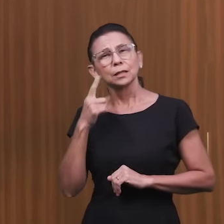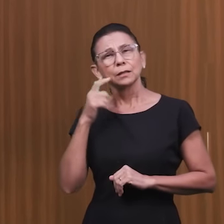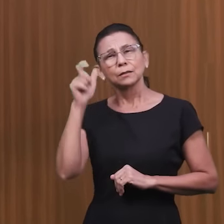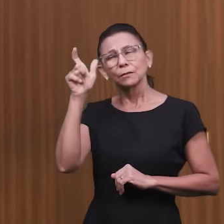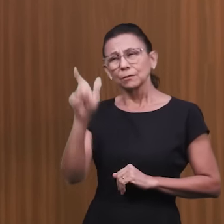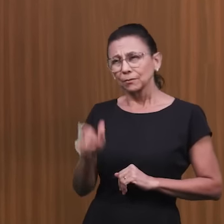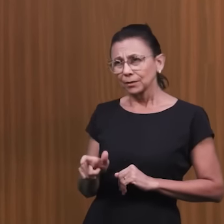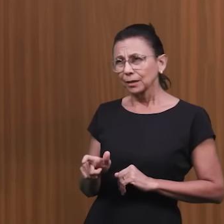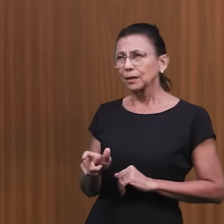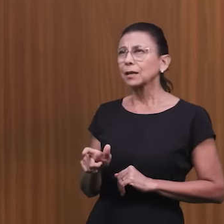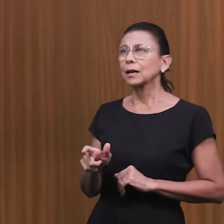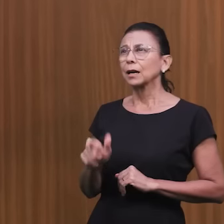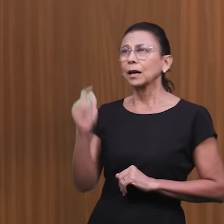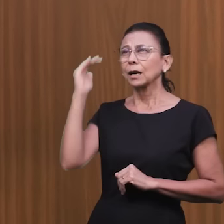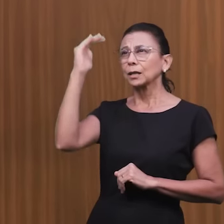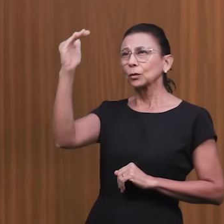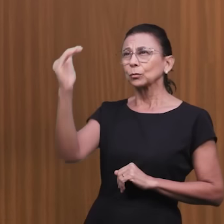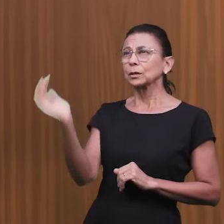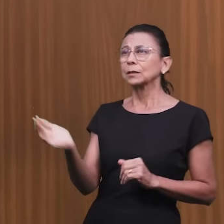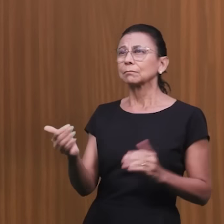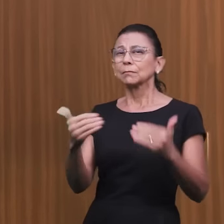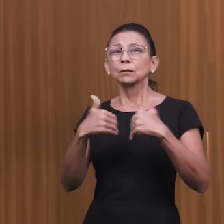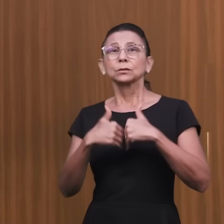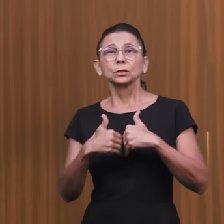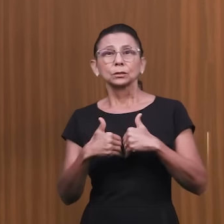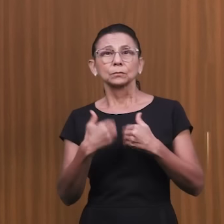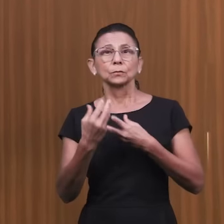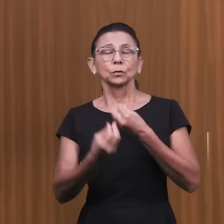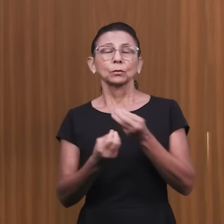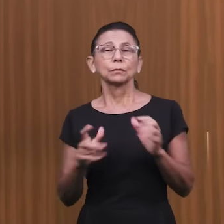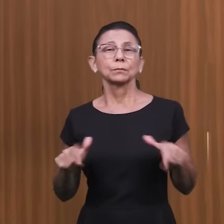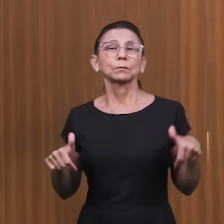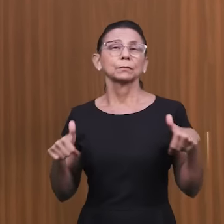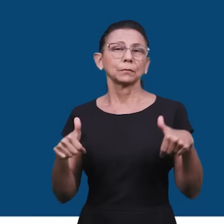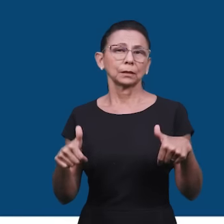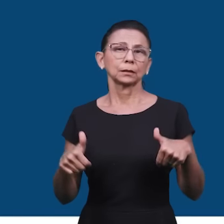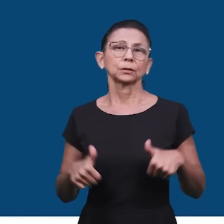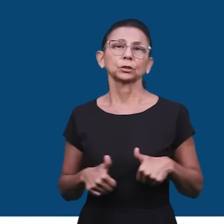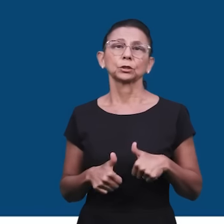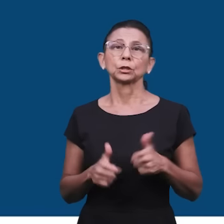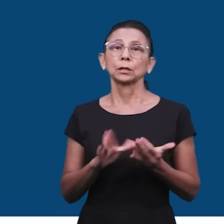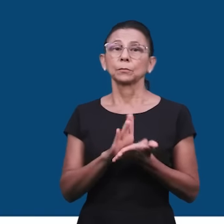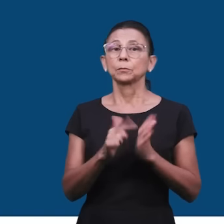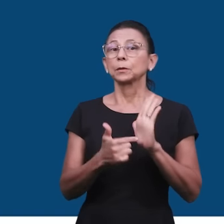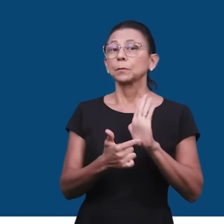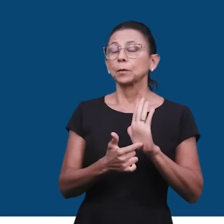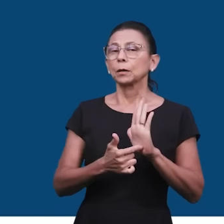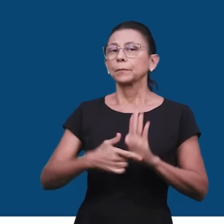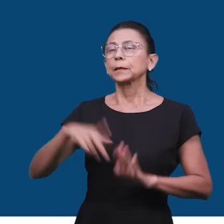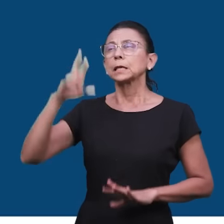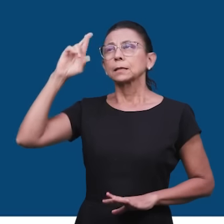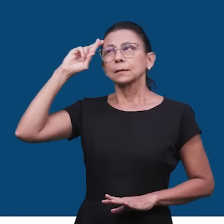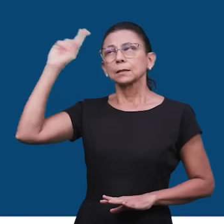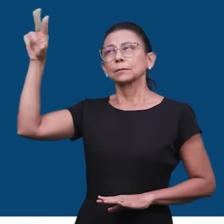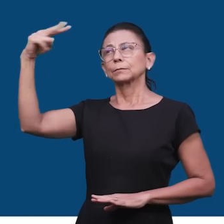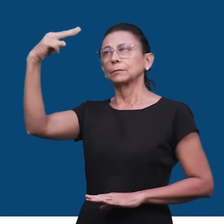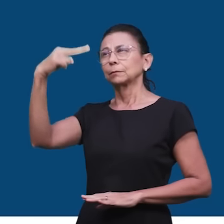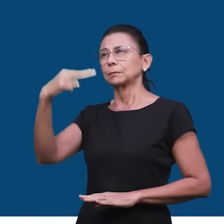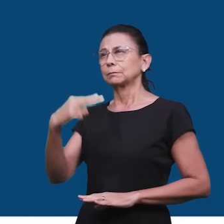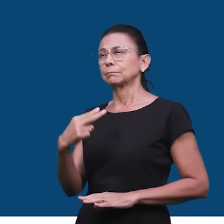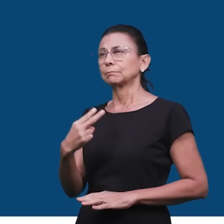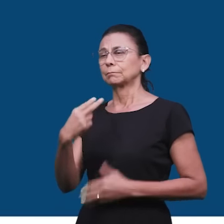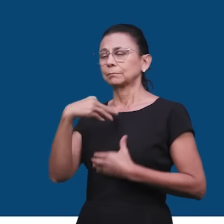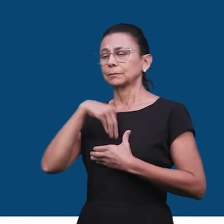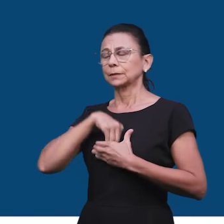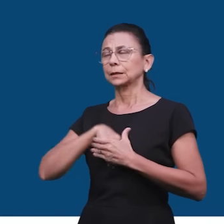vida adulta. E aqui nós temos a palavra do Senhor que fala assim: Senhor, tu me